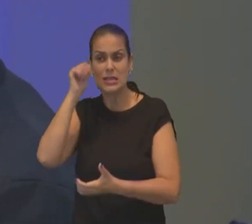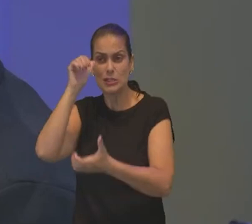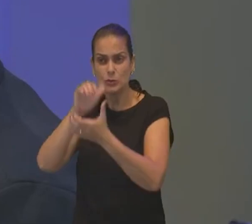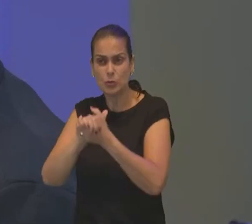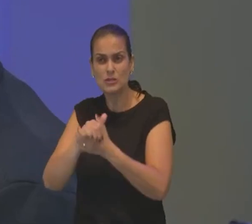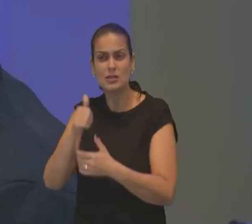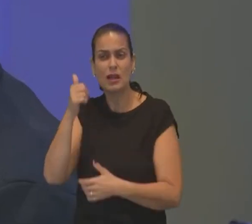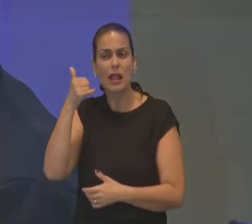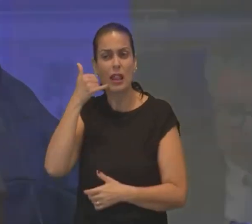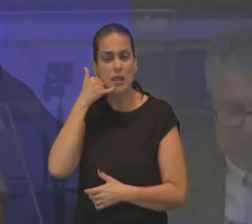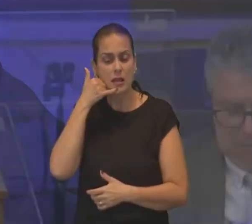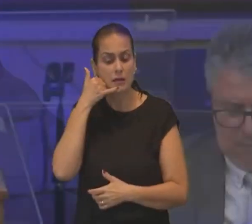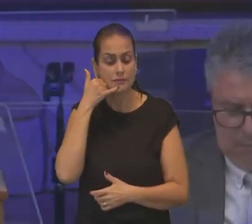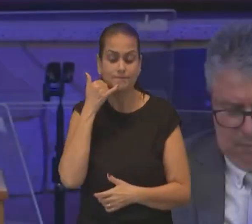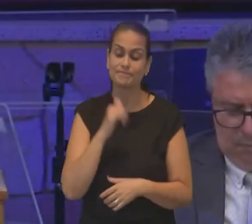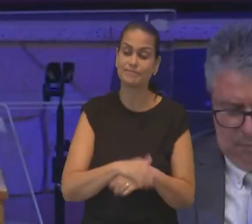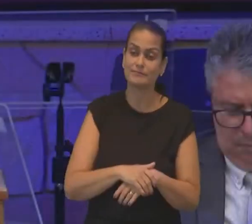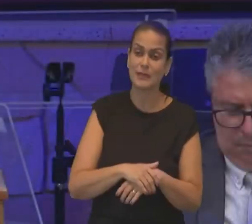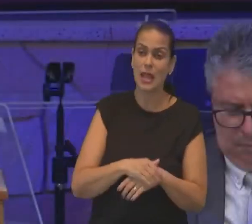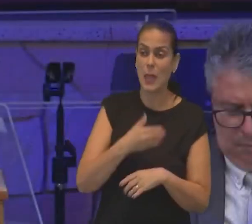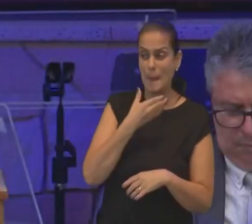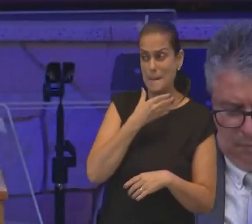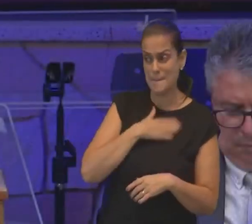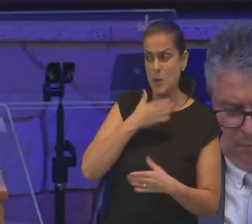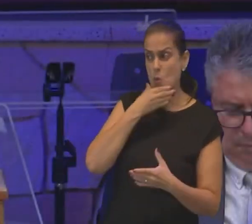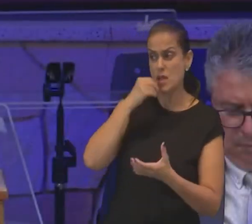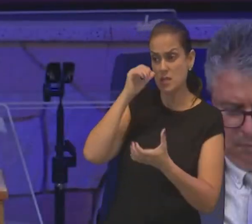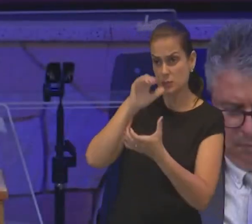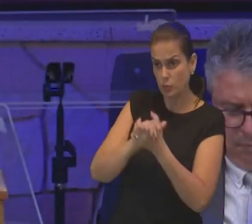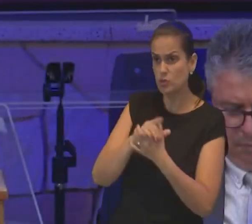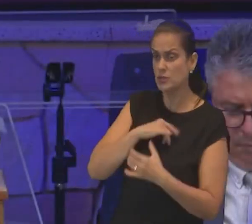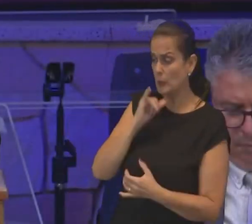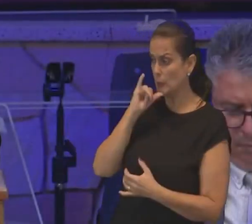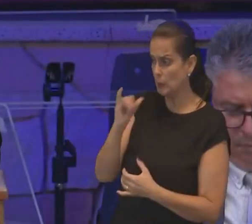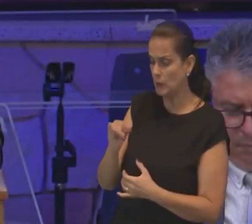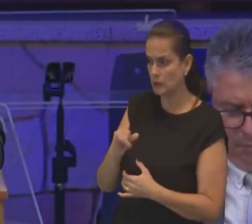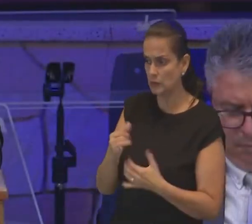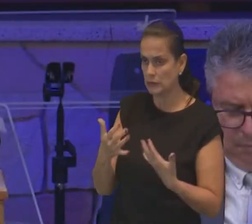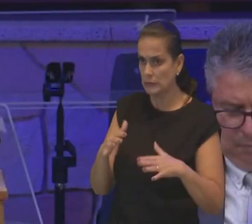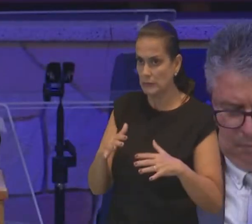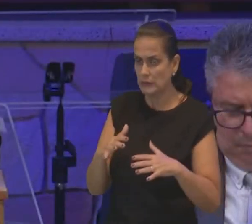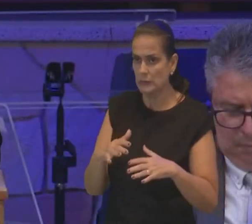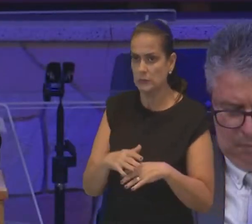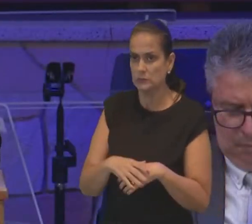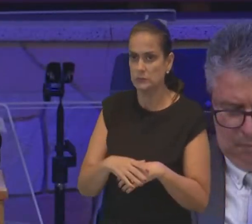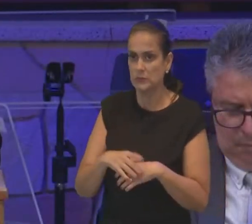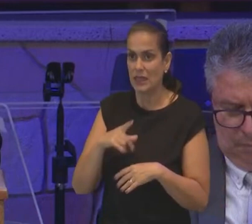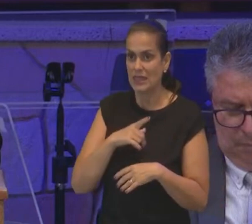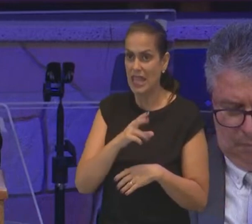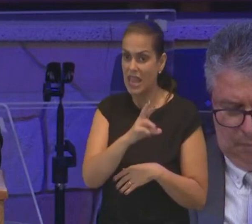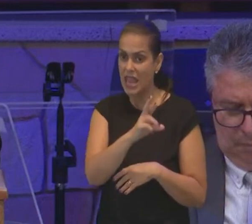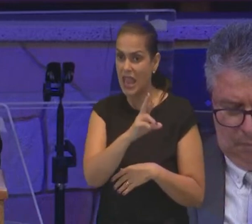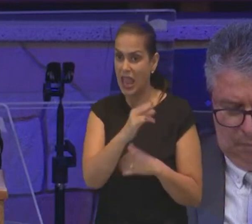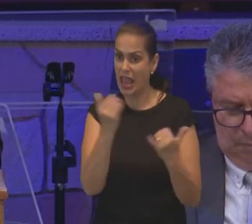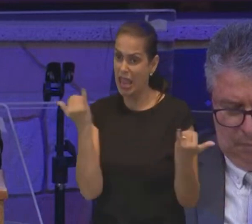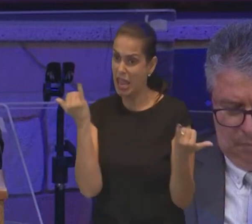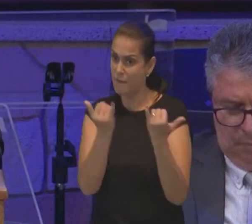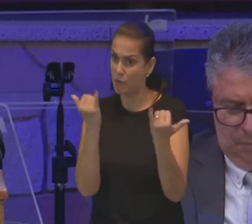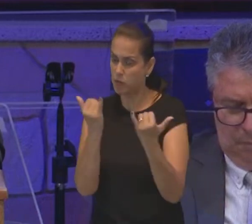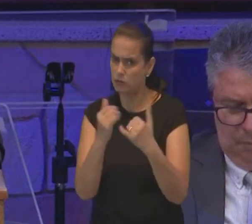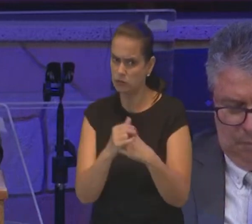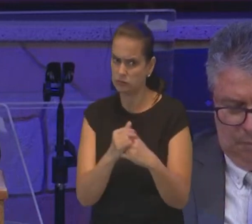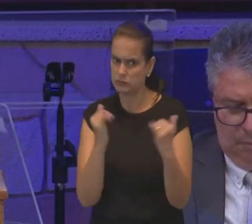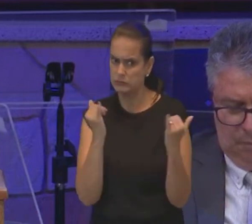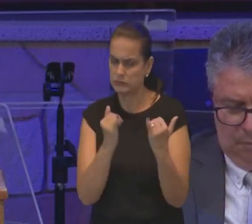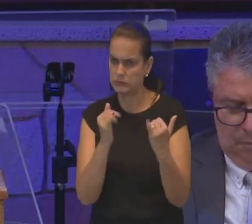mandou um recado para o senhor. Nossa, eu tremi na base quando ela disse: Mauri mandou um recado para o senhor. Ora, mandar um recado